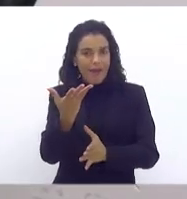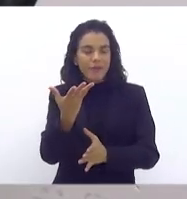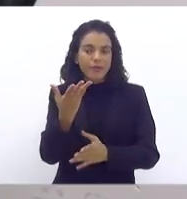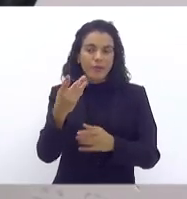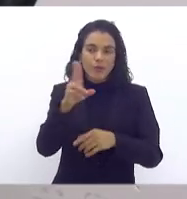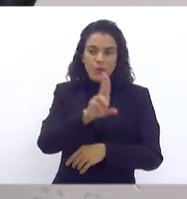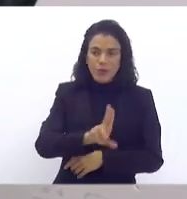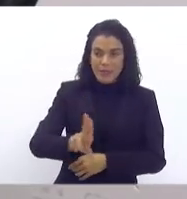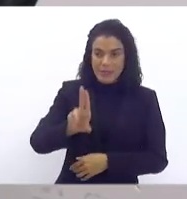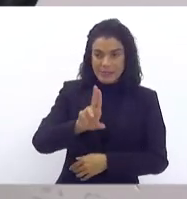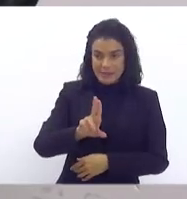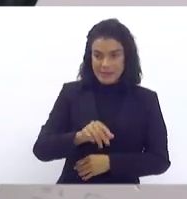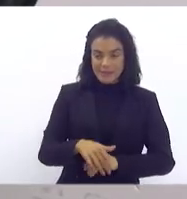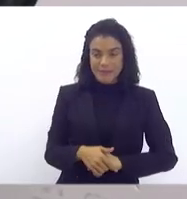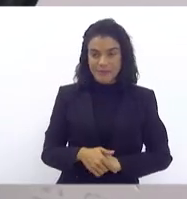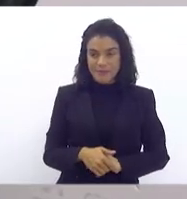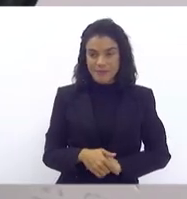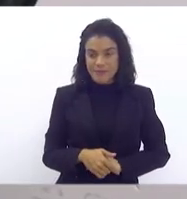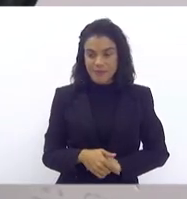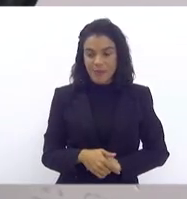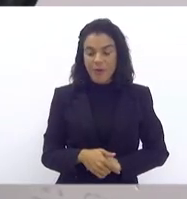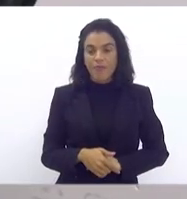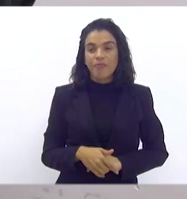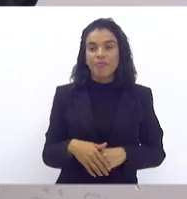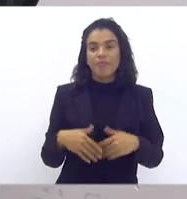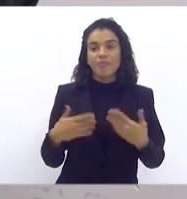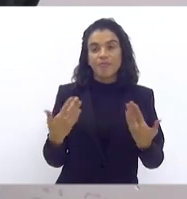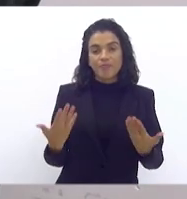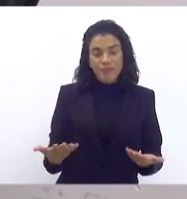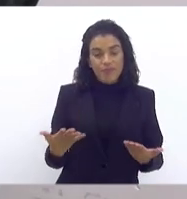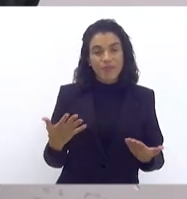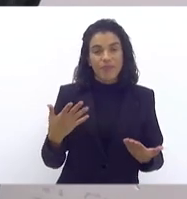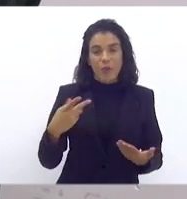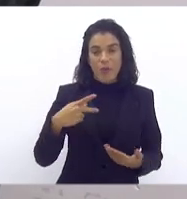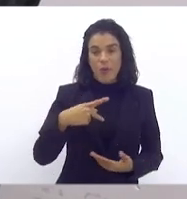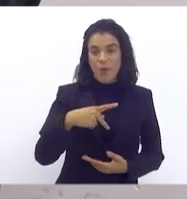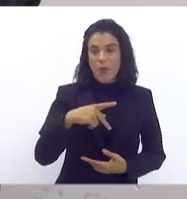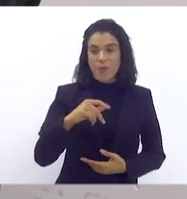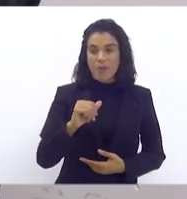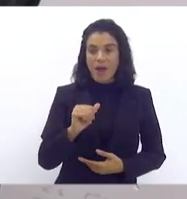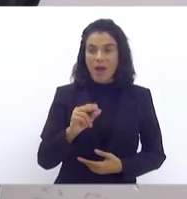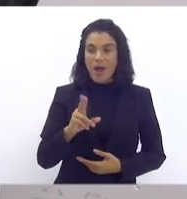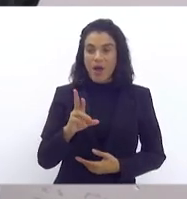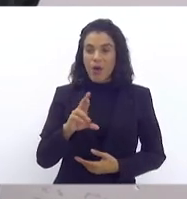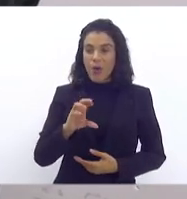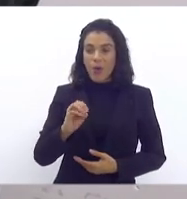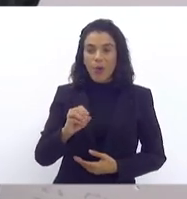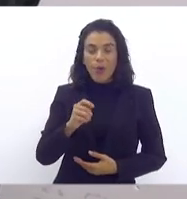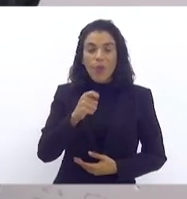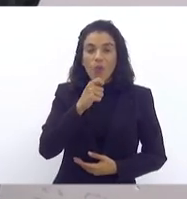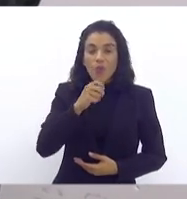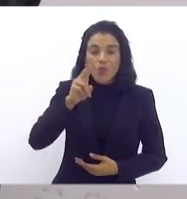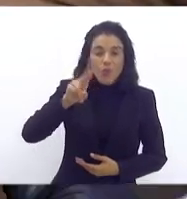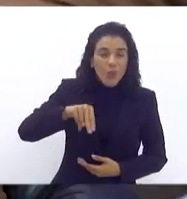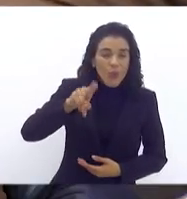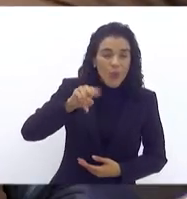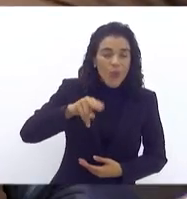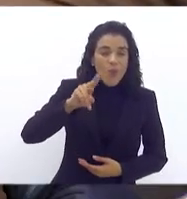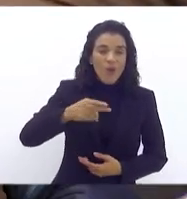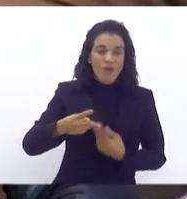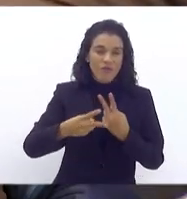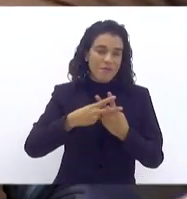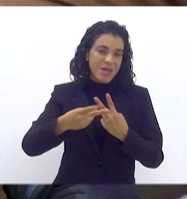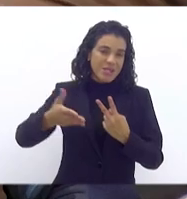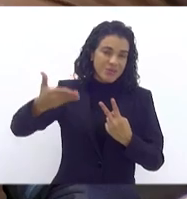utilizado como o senhor eh nos colocou aqui o senhor Paulo Alberto sequer tinha passagem pela polícia e a